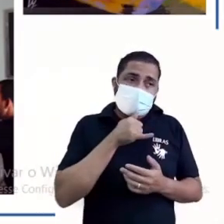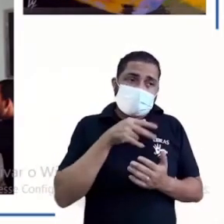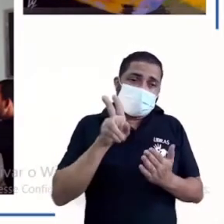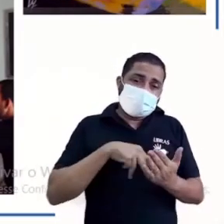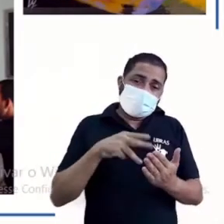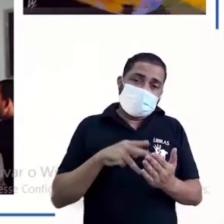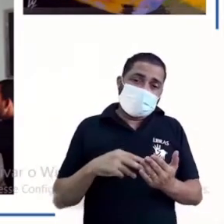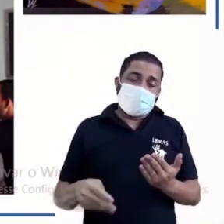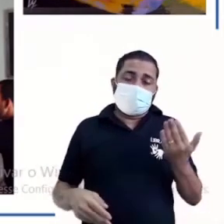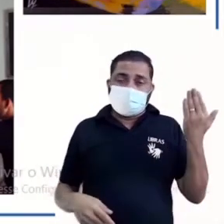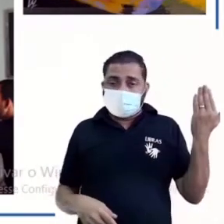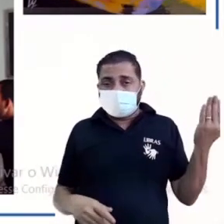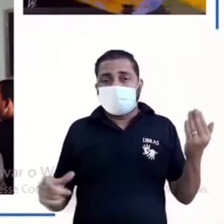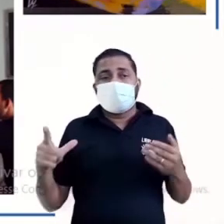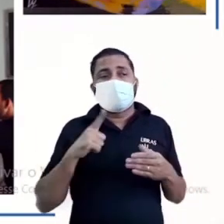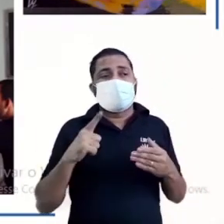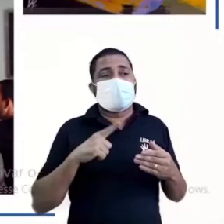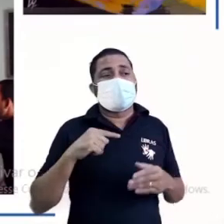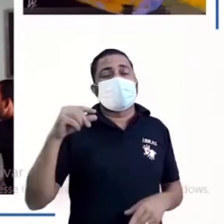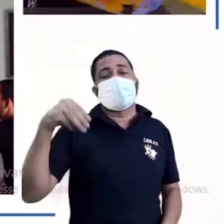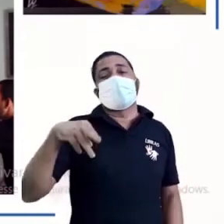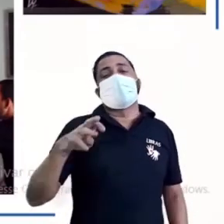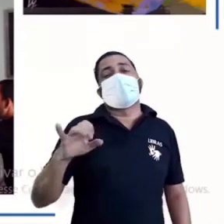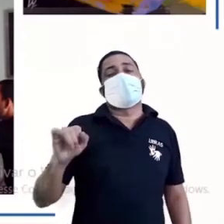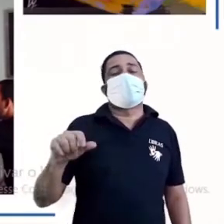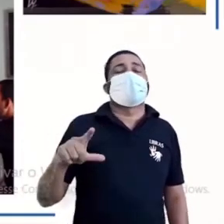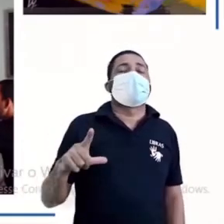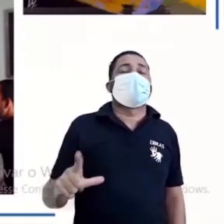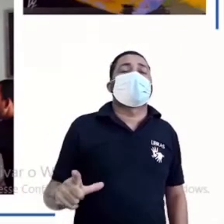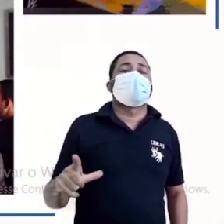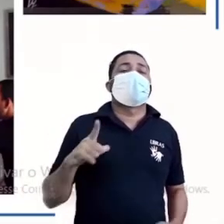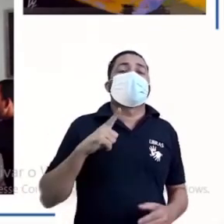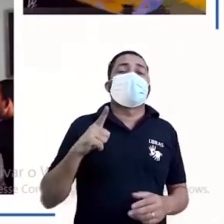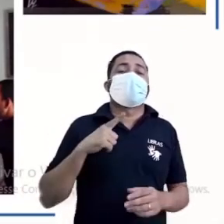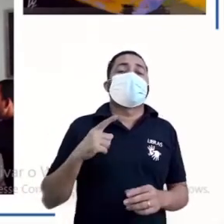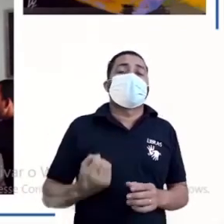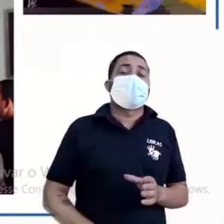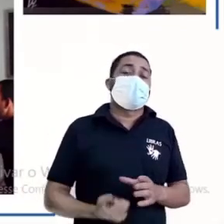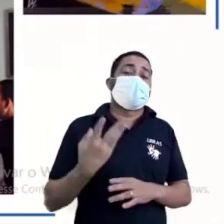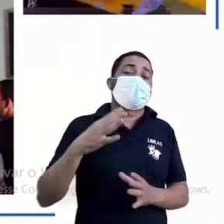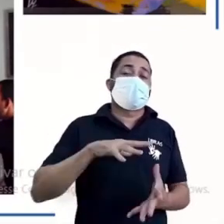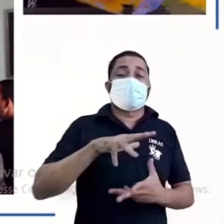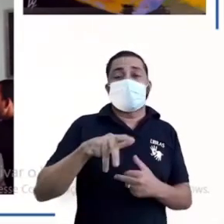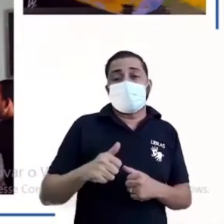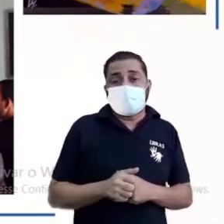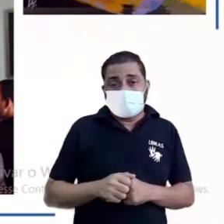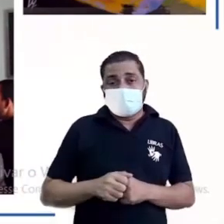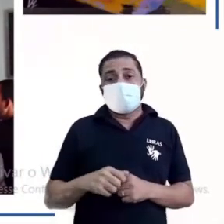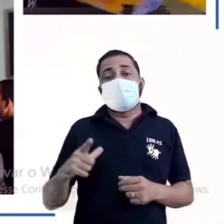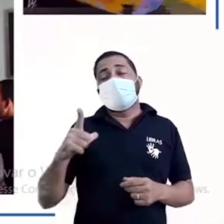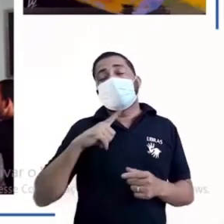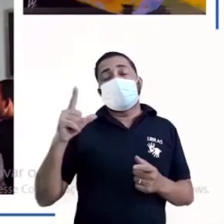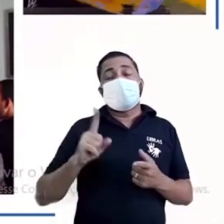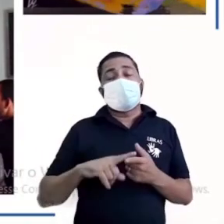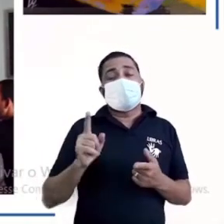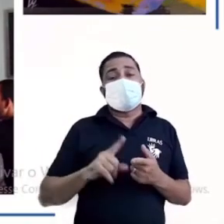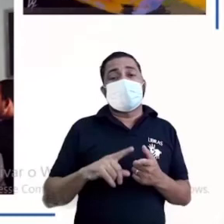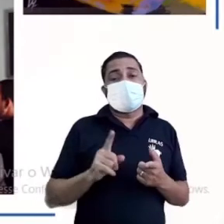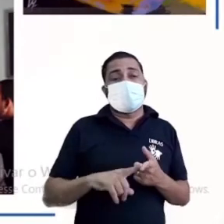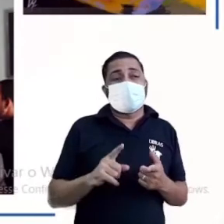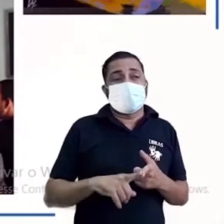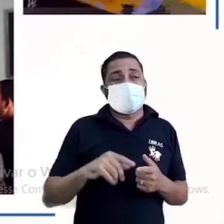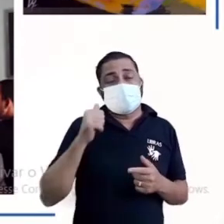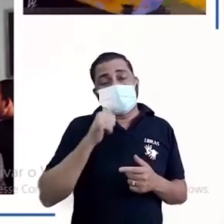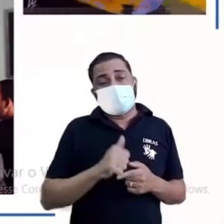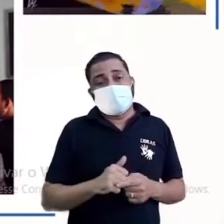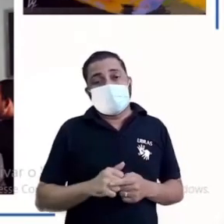que são a pintura mural, o afresco, né, como no caso da Criação do Mundo, de Michelangelo. Né? Nós temos ali também A Moça